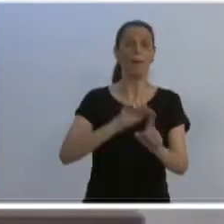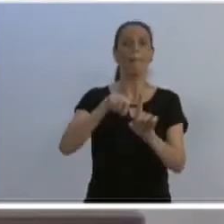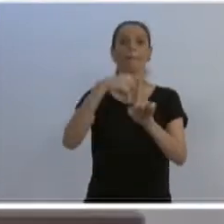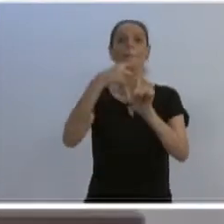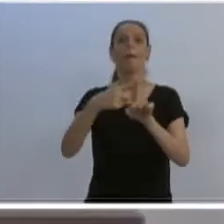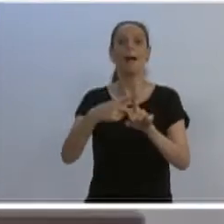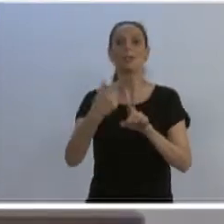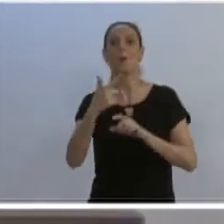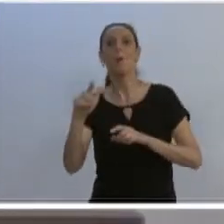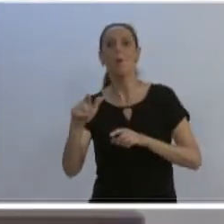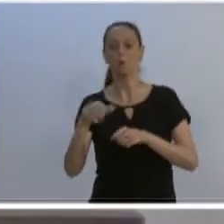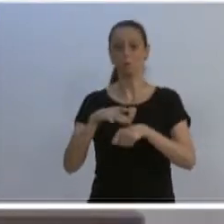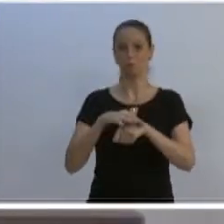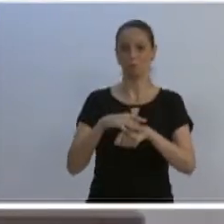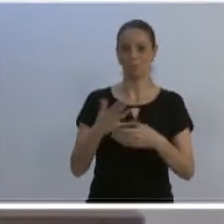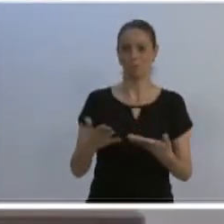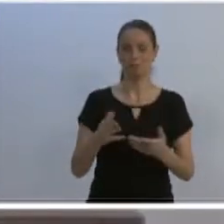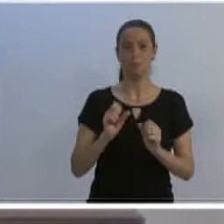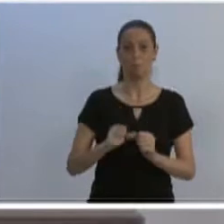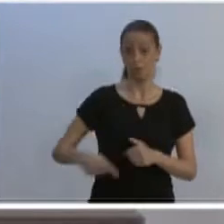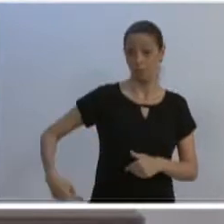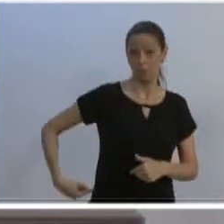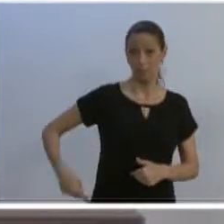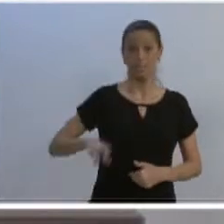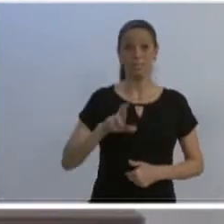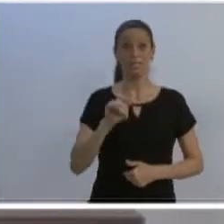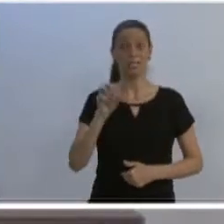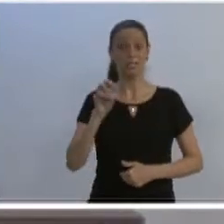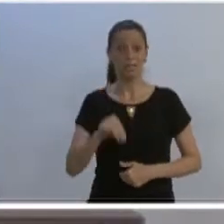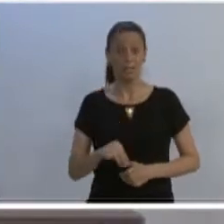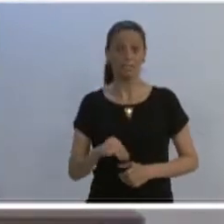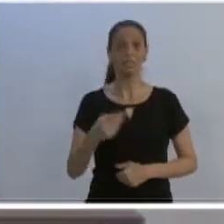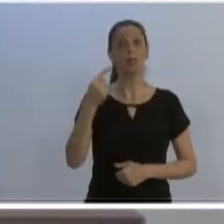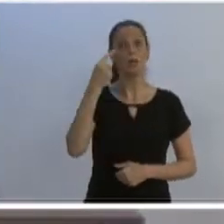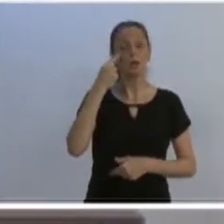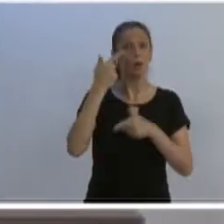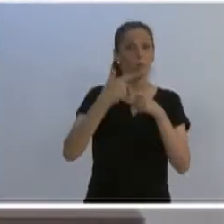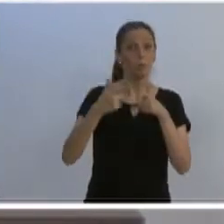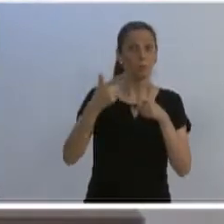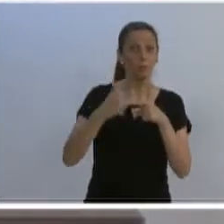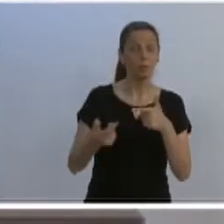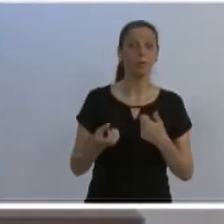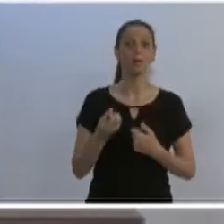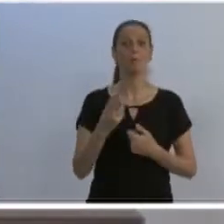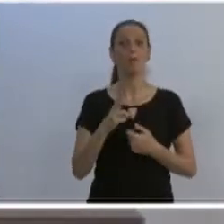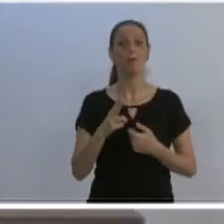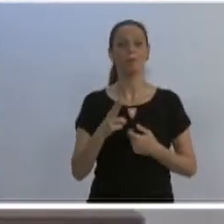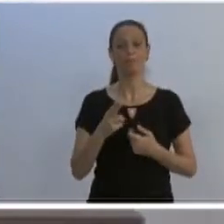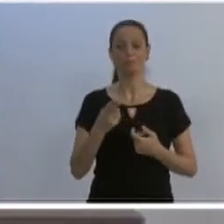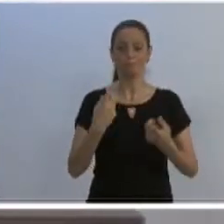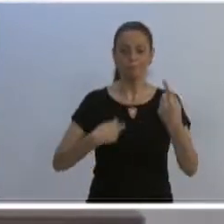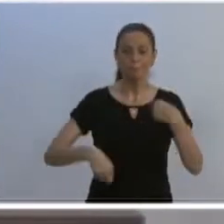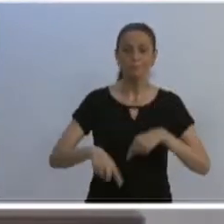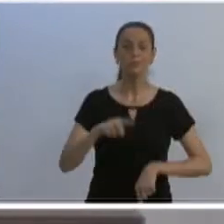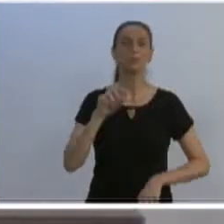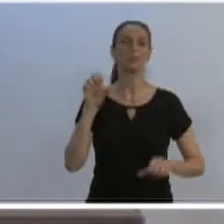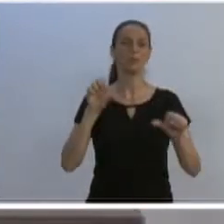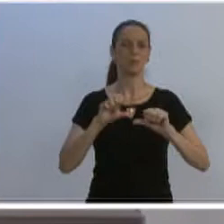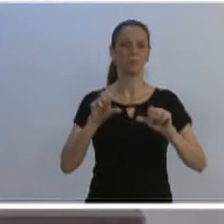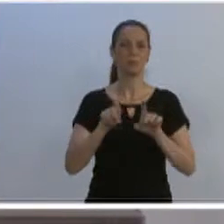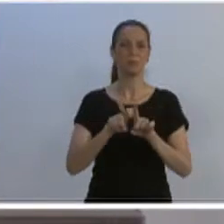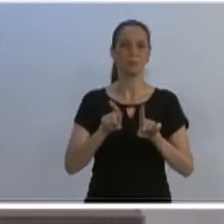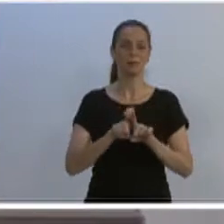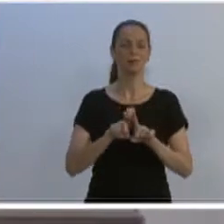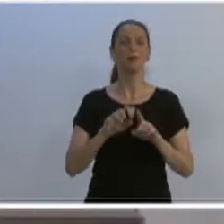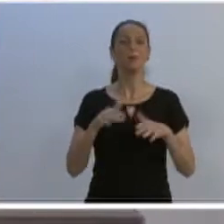diabetes, alguns órgãos-alvos, como os rins, como a circulação, a visão. Então, o início tardio da